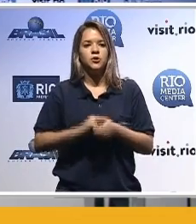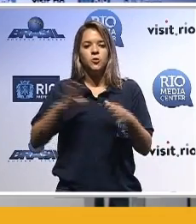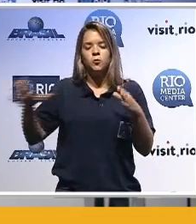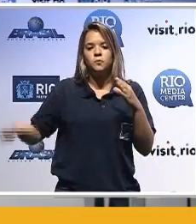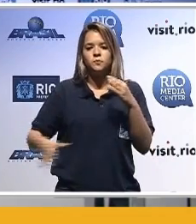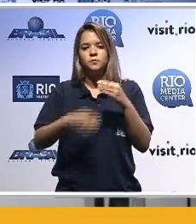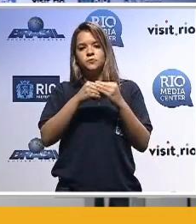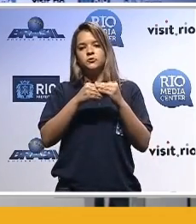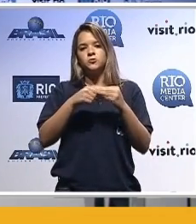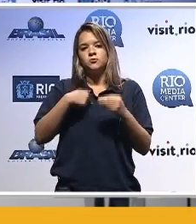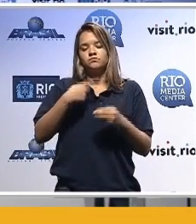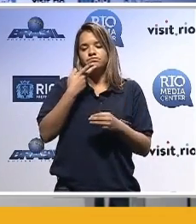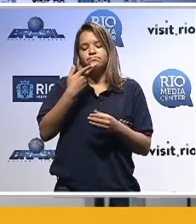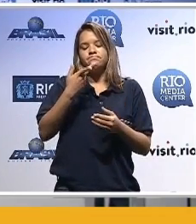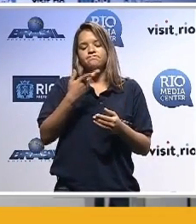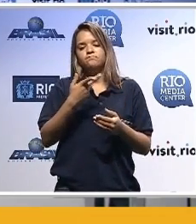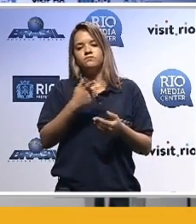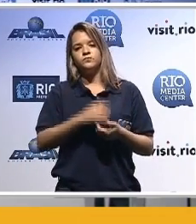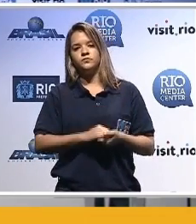que...